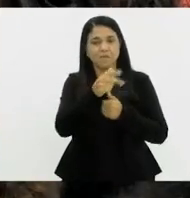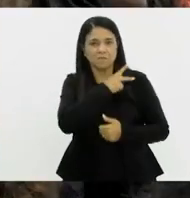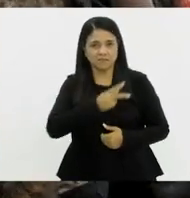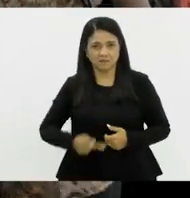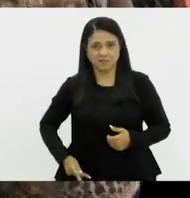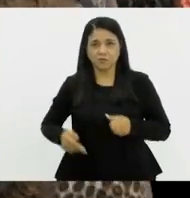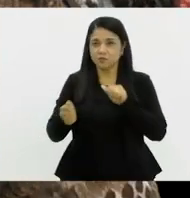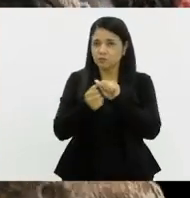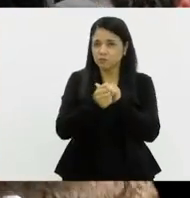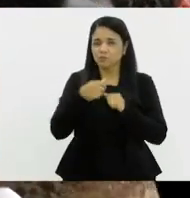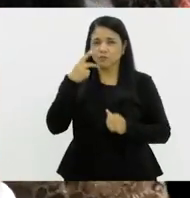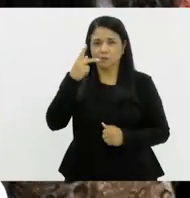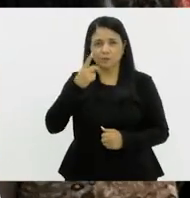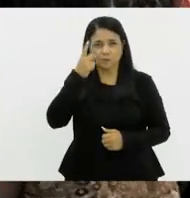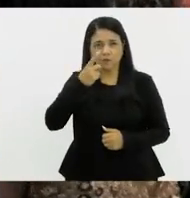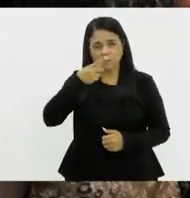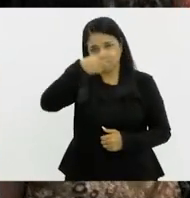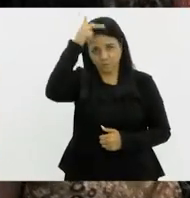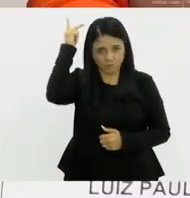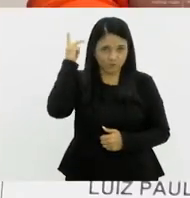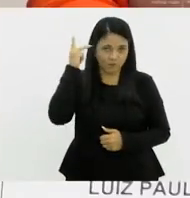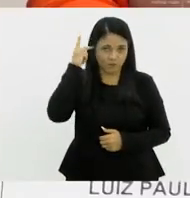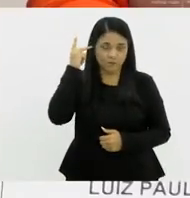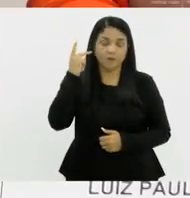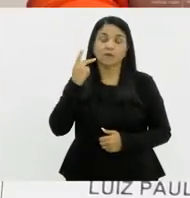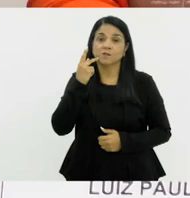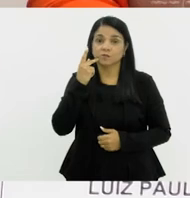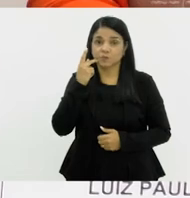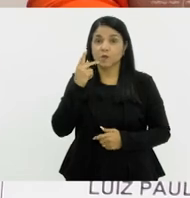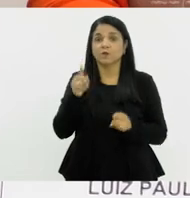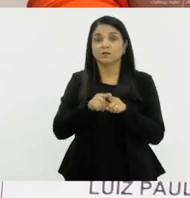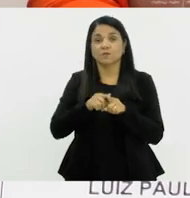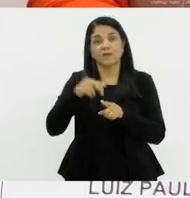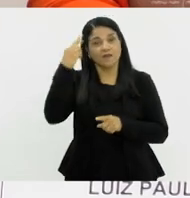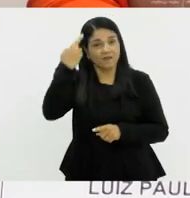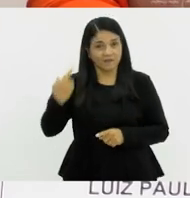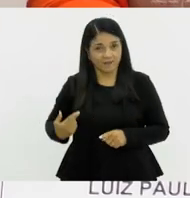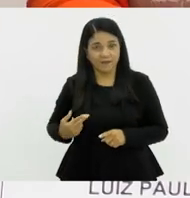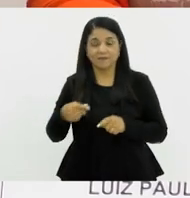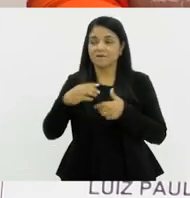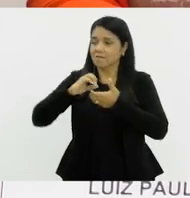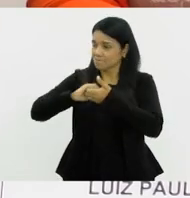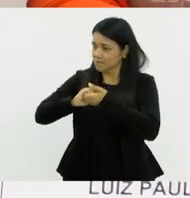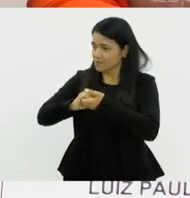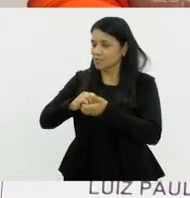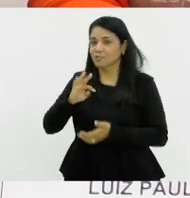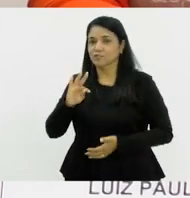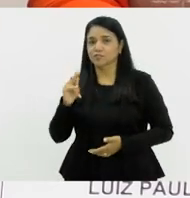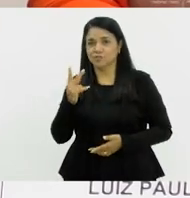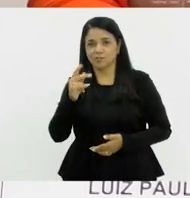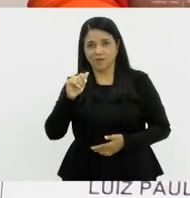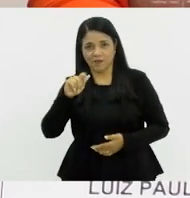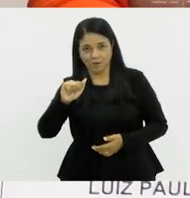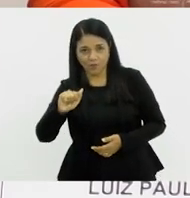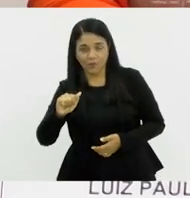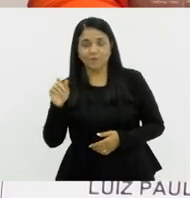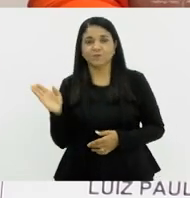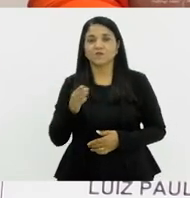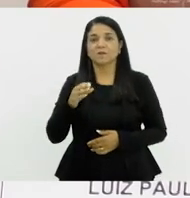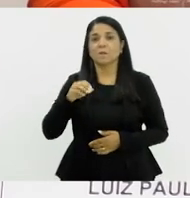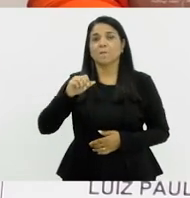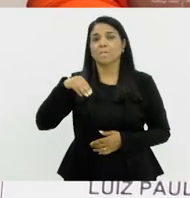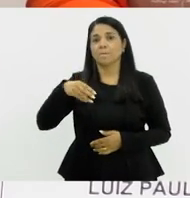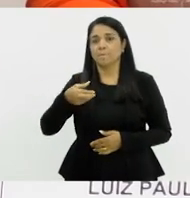Luiz Paulo, deputada Renata. Cumprimentar toda a mesa o doutor Tiago Joffre, doutor Mário Sérgio, doutora